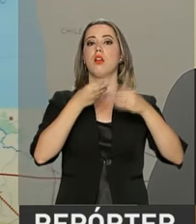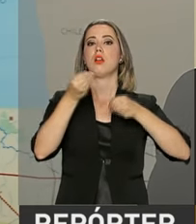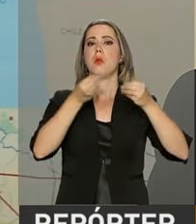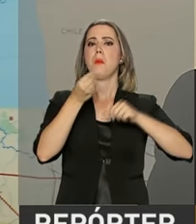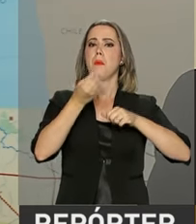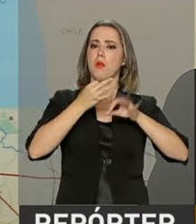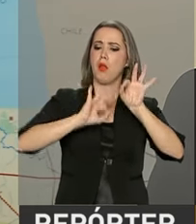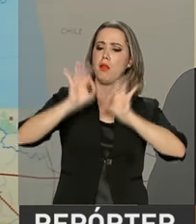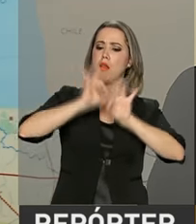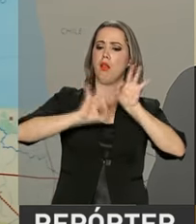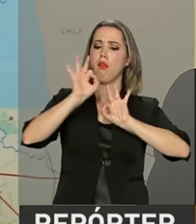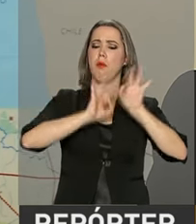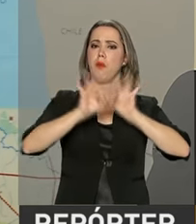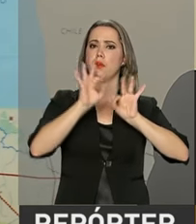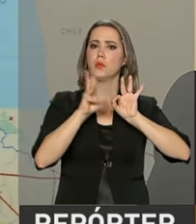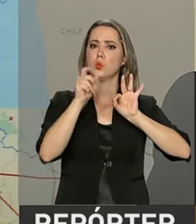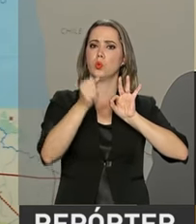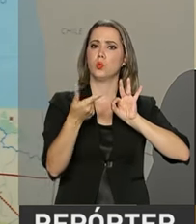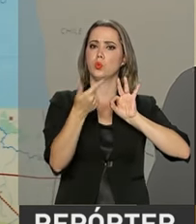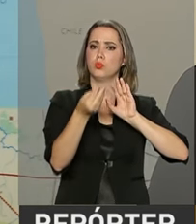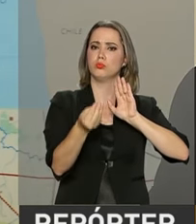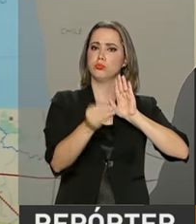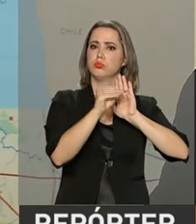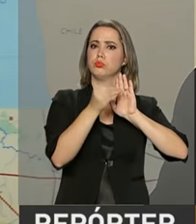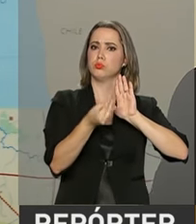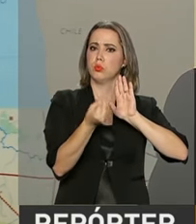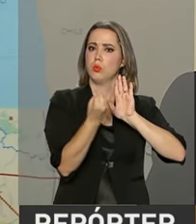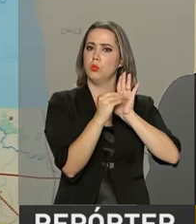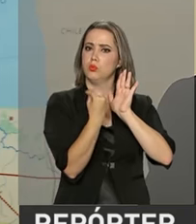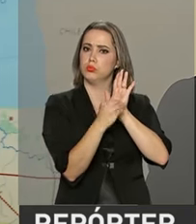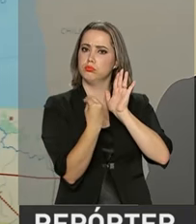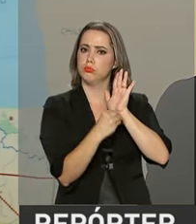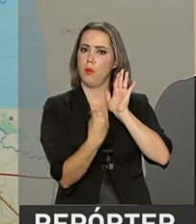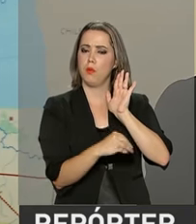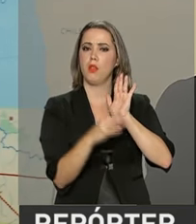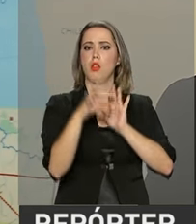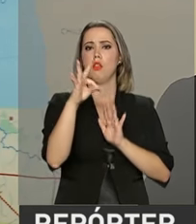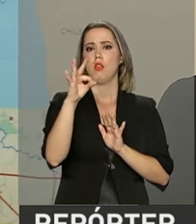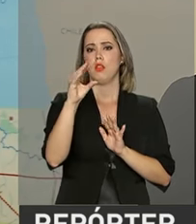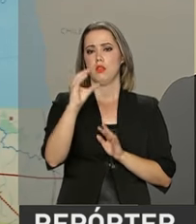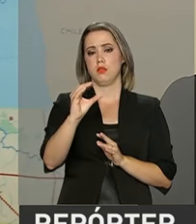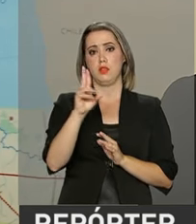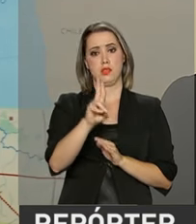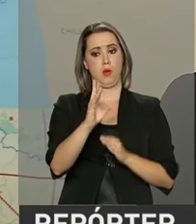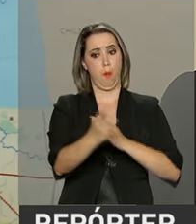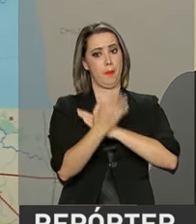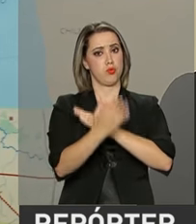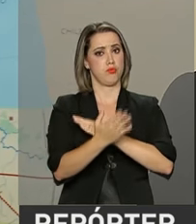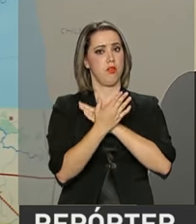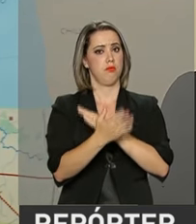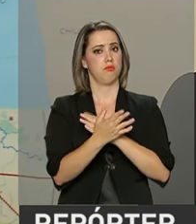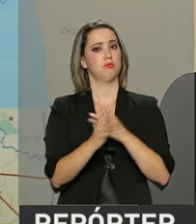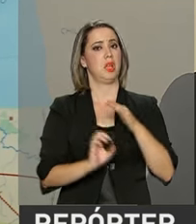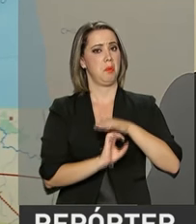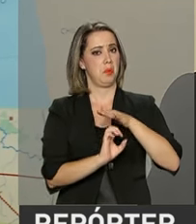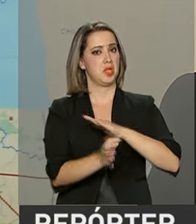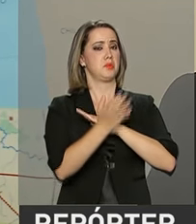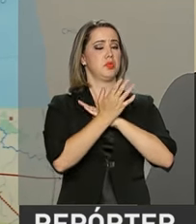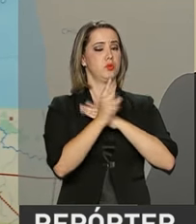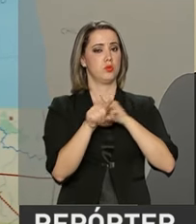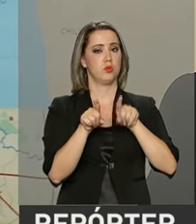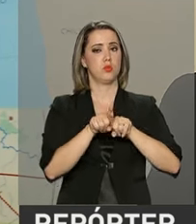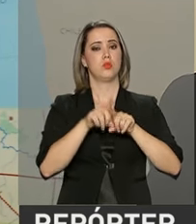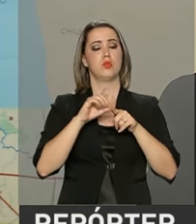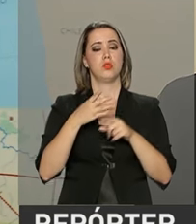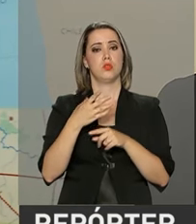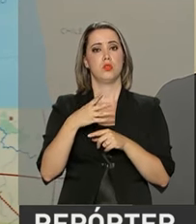formulamos os editais chamamos os empresários tribunal de contas da própria agência nacional de energia elétrica em outubro realizamos um